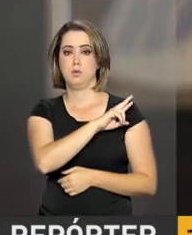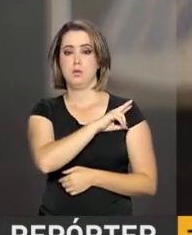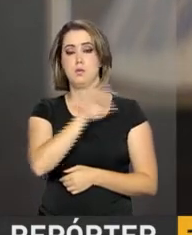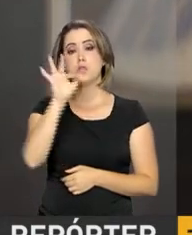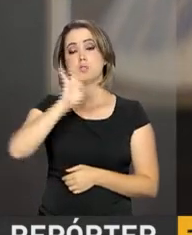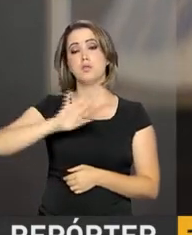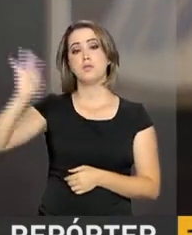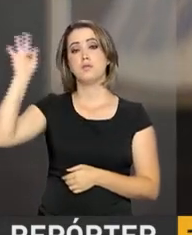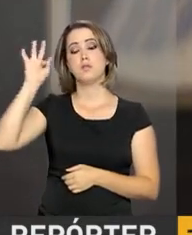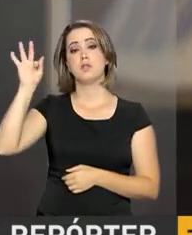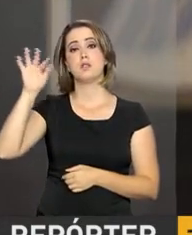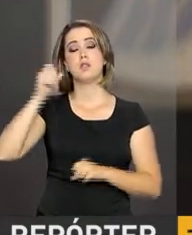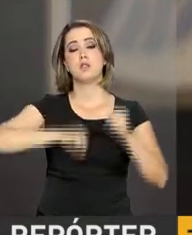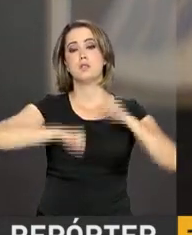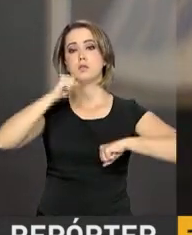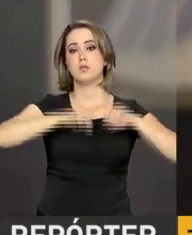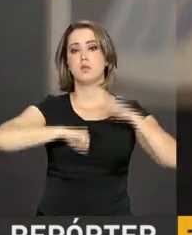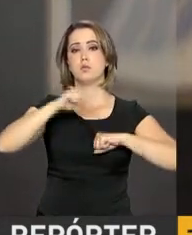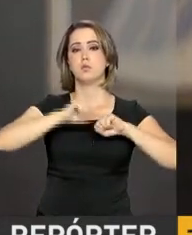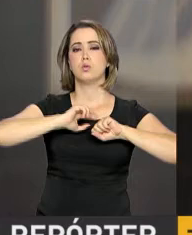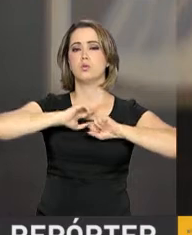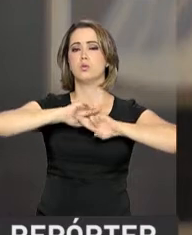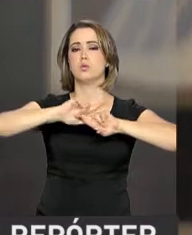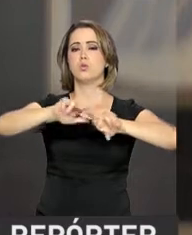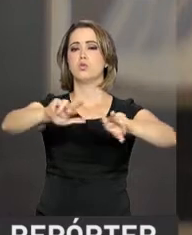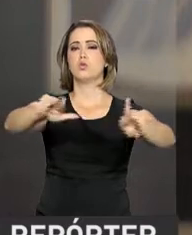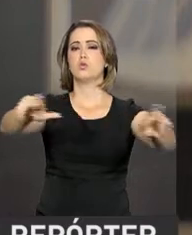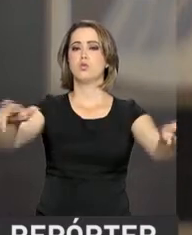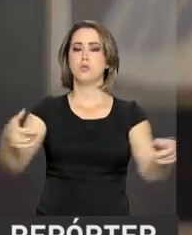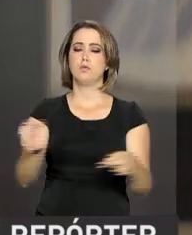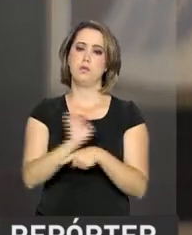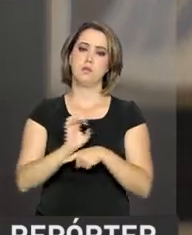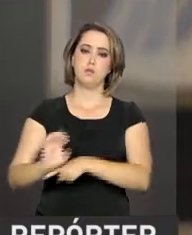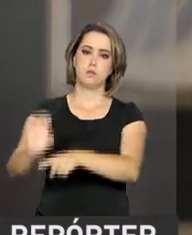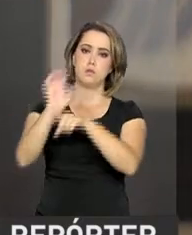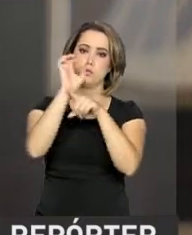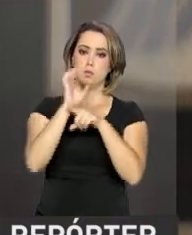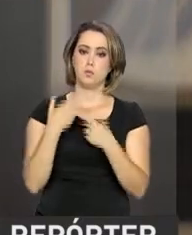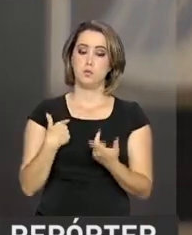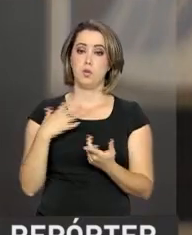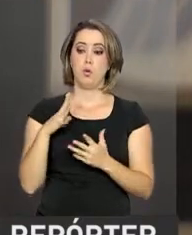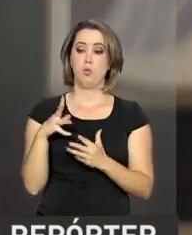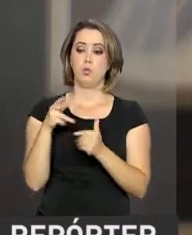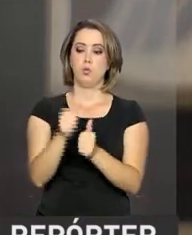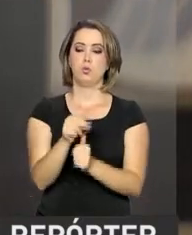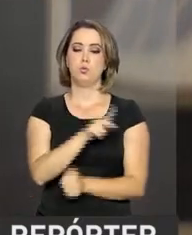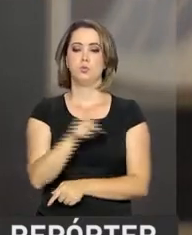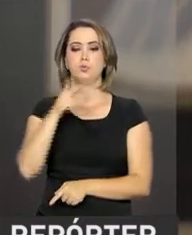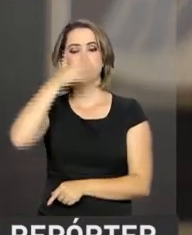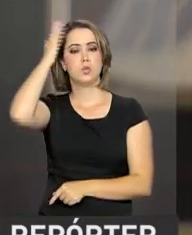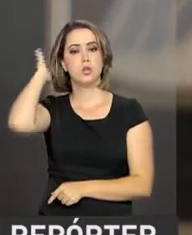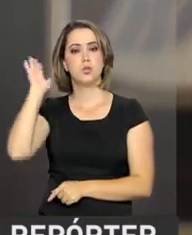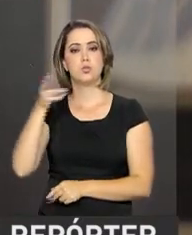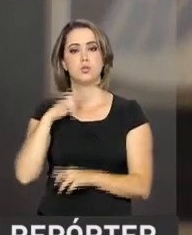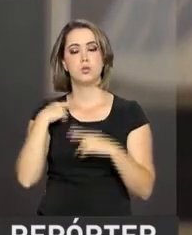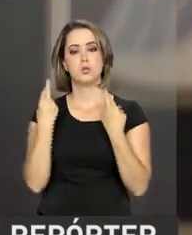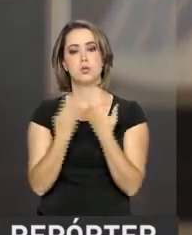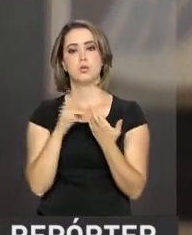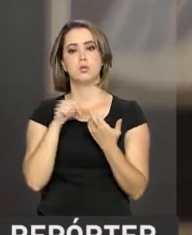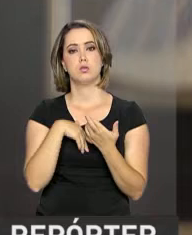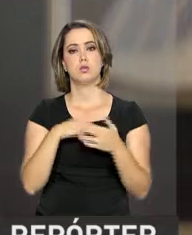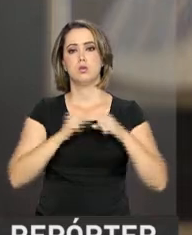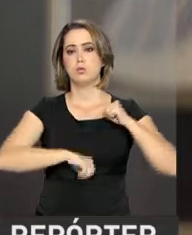de indústrias de rondônia mato grosso roraima e tocantins ao todo o presidente michel temer já se reuniu com